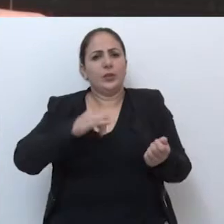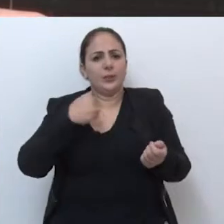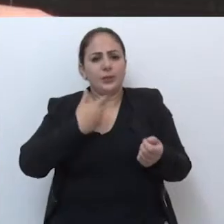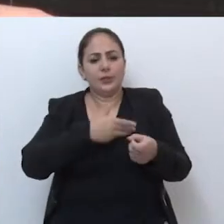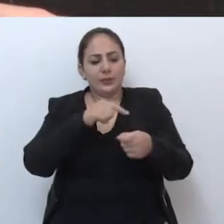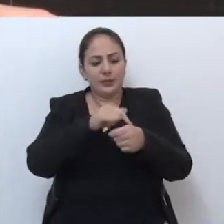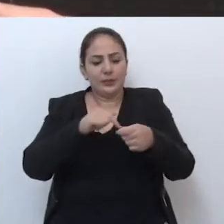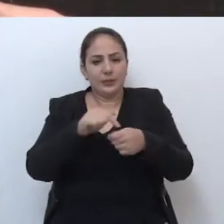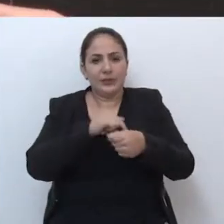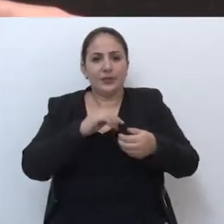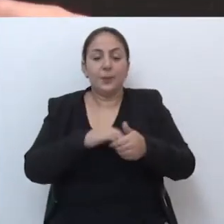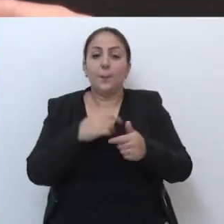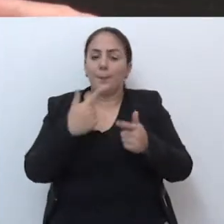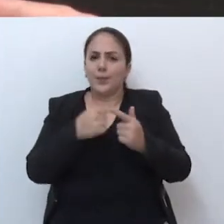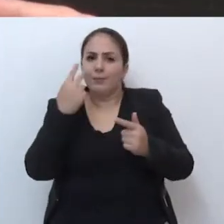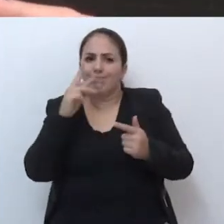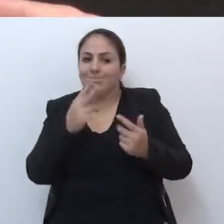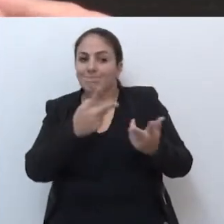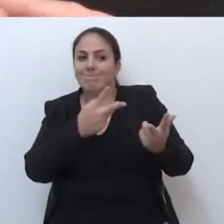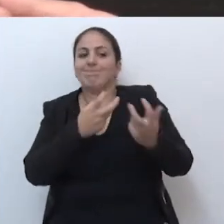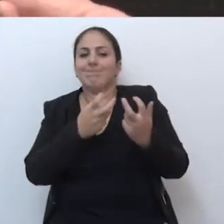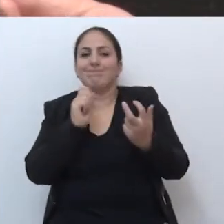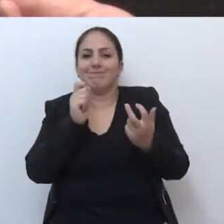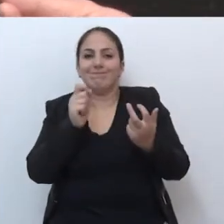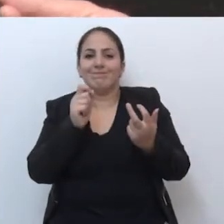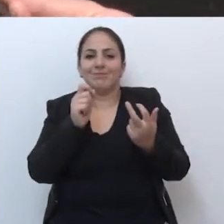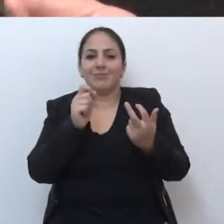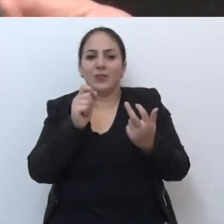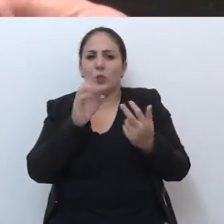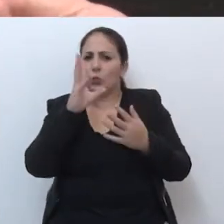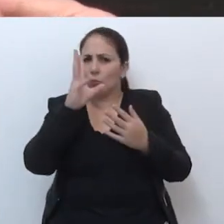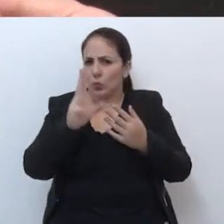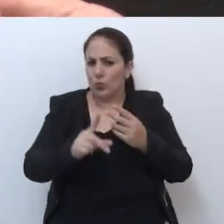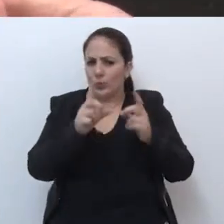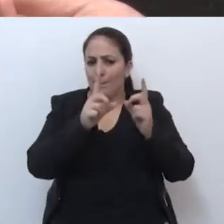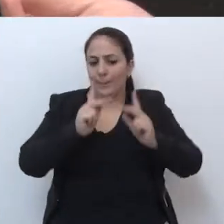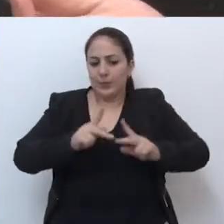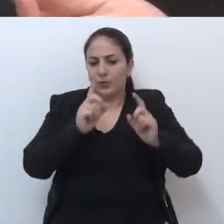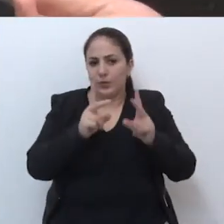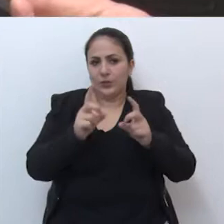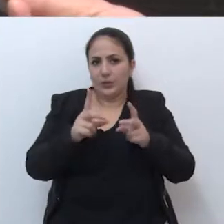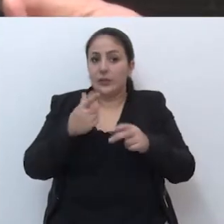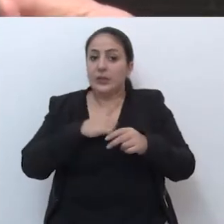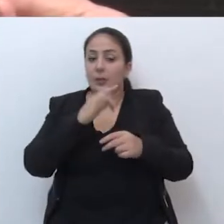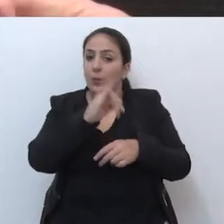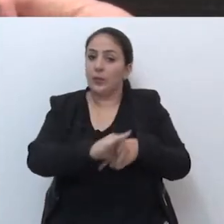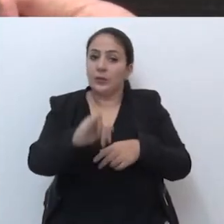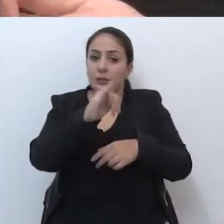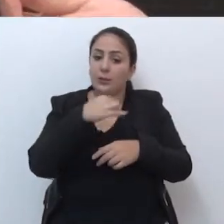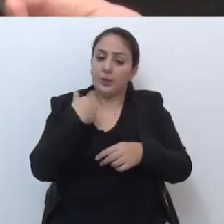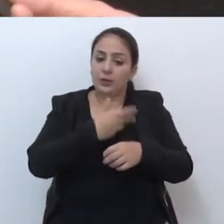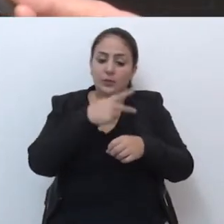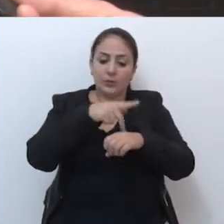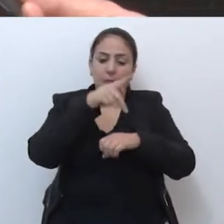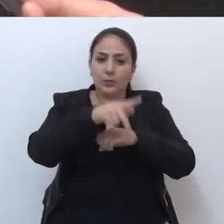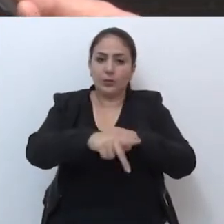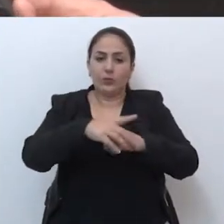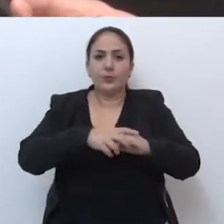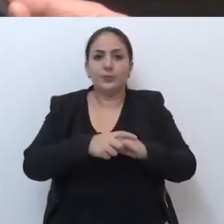para a cidade. Porque você veja assim, os corretores de imóveis têm uma importância para Passo